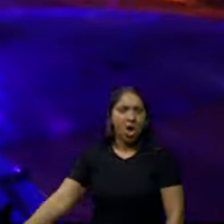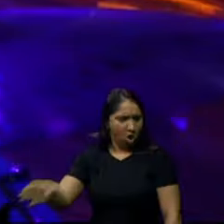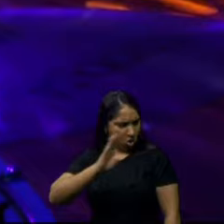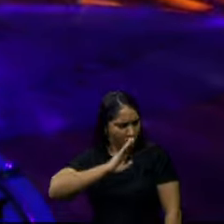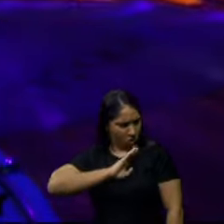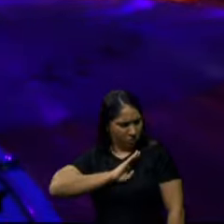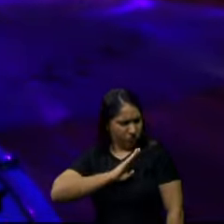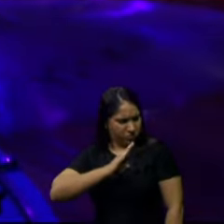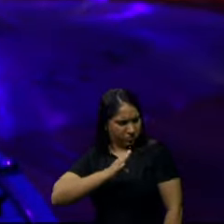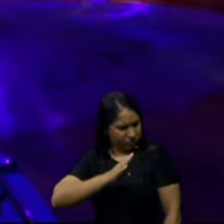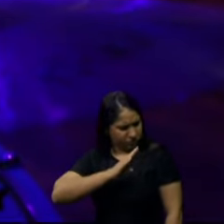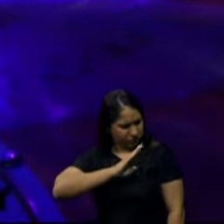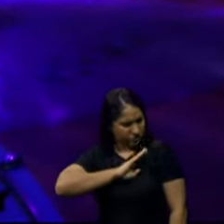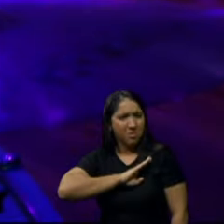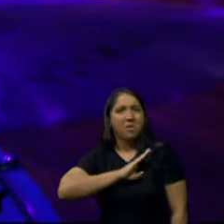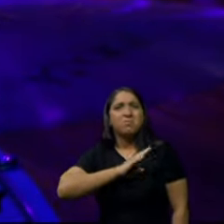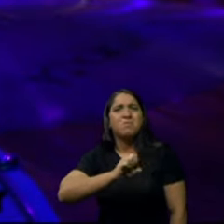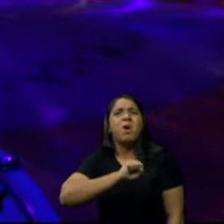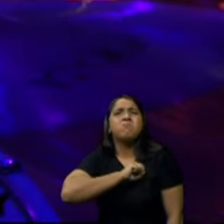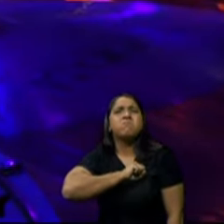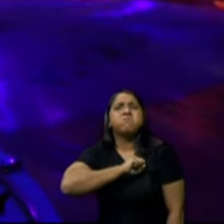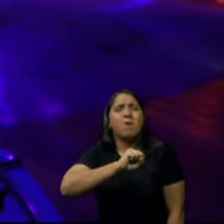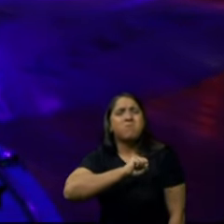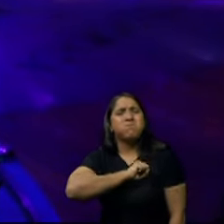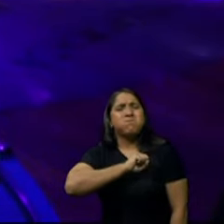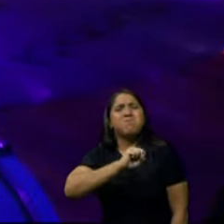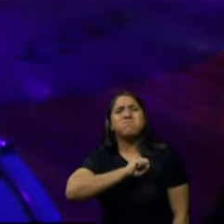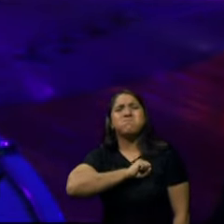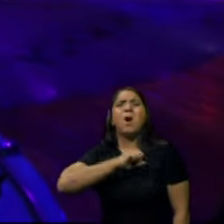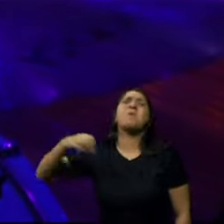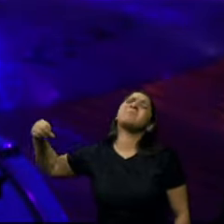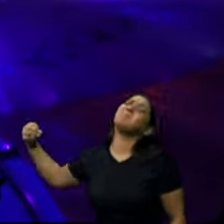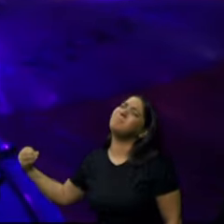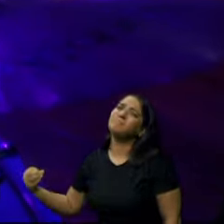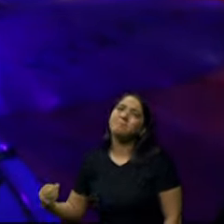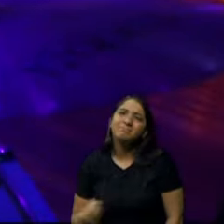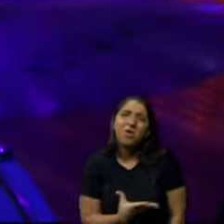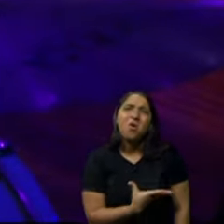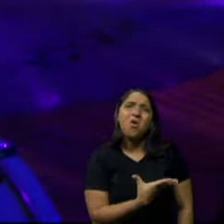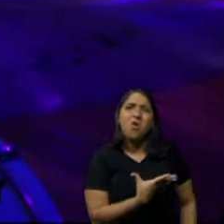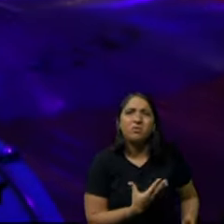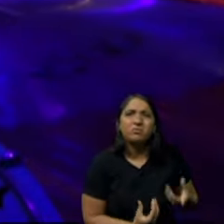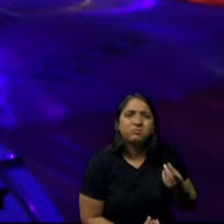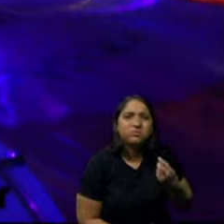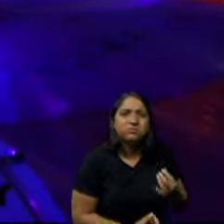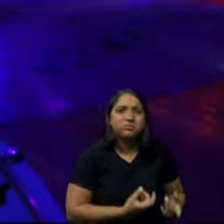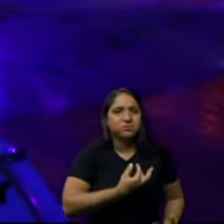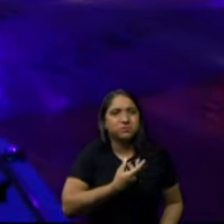o bairro Coração verde novo